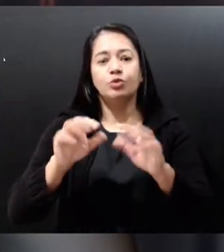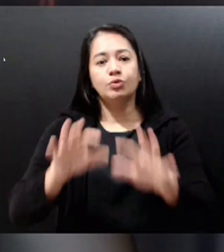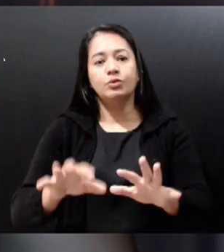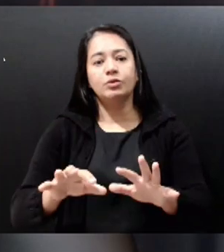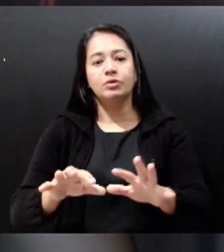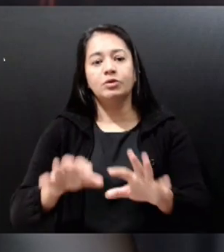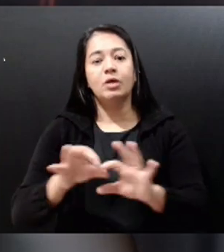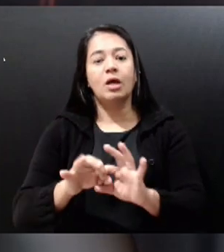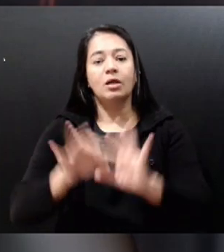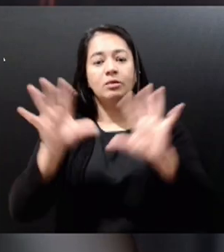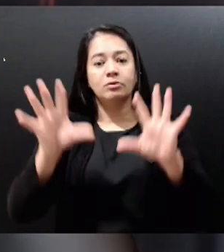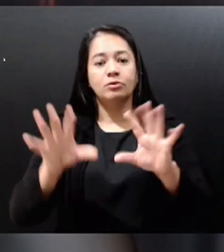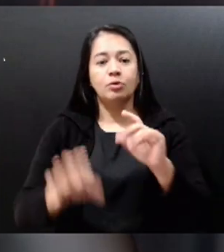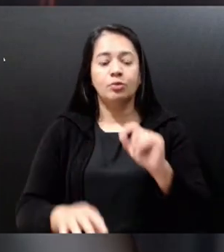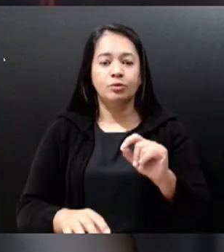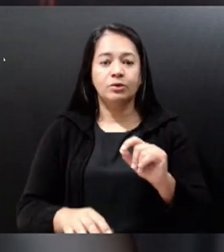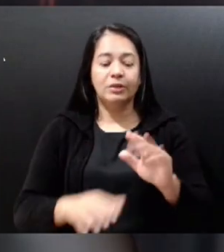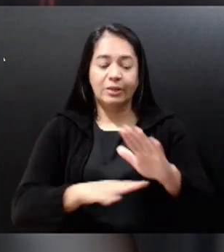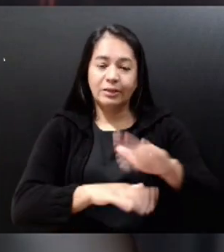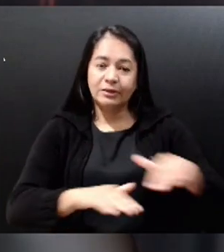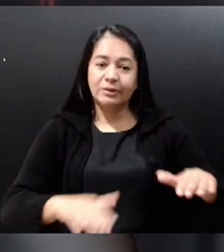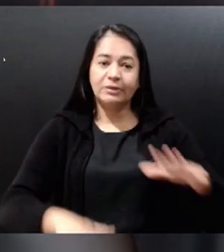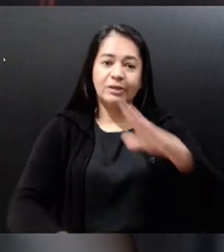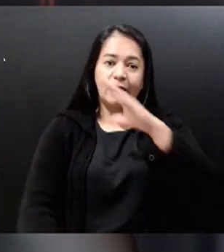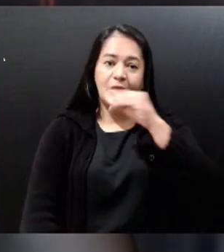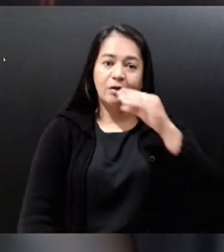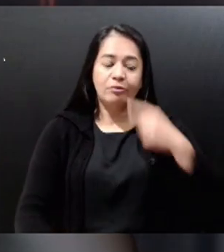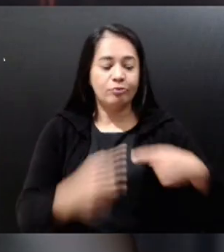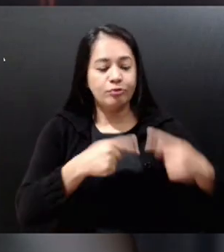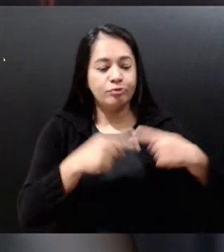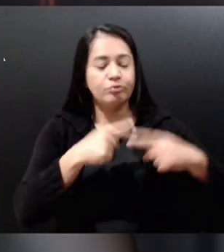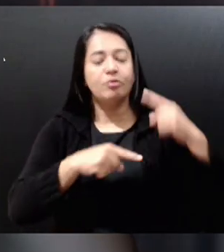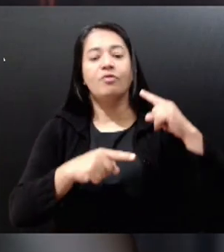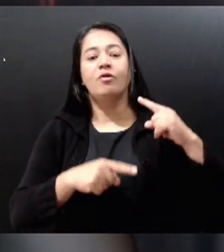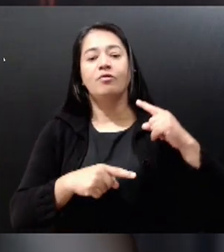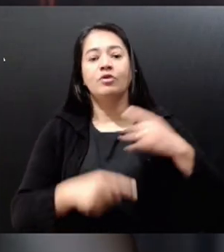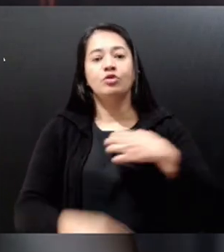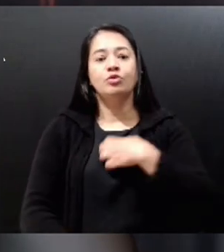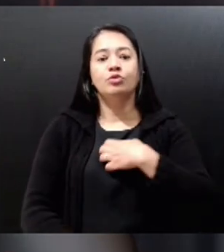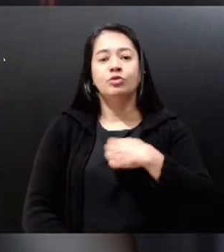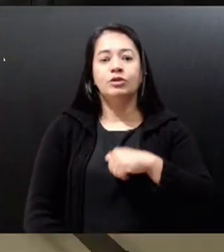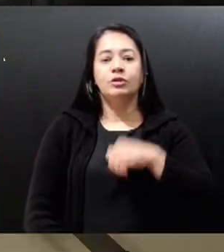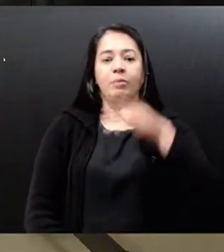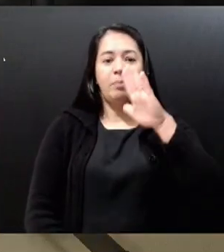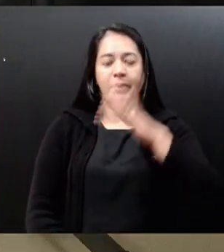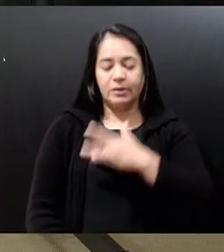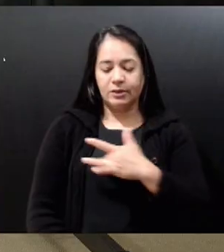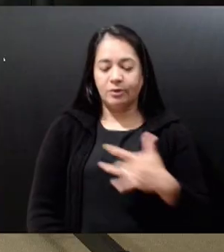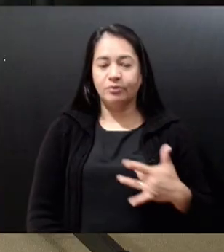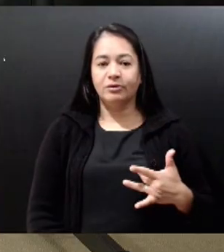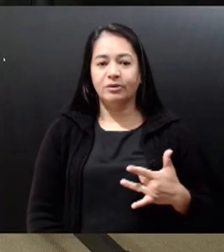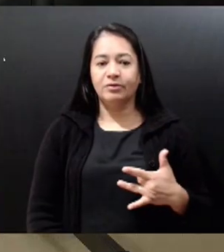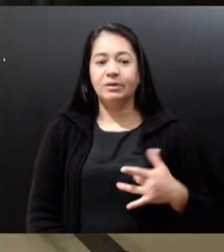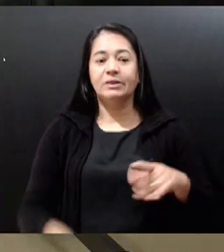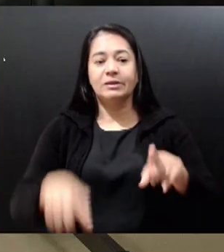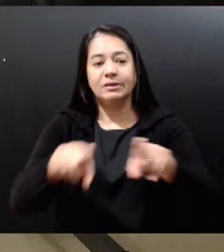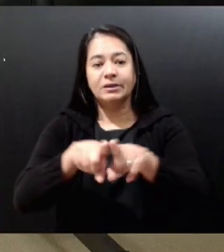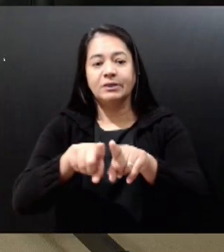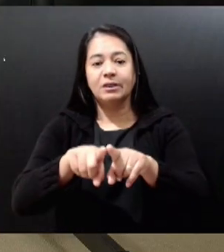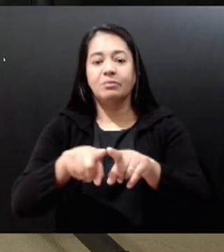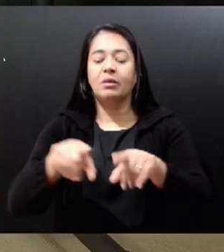essa criança, esse adolescente se desenvolva de uma maneira mais saudável. E que também tem as trocas de afeto,